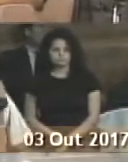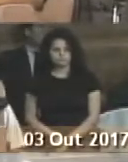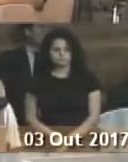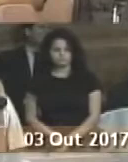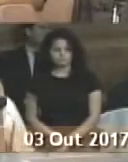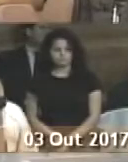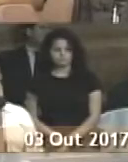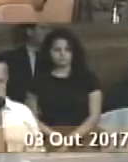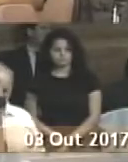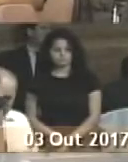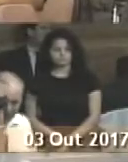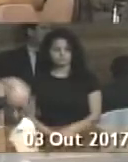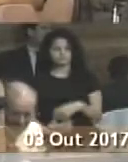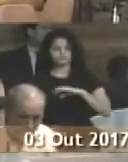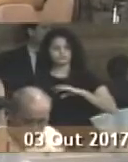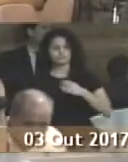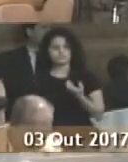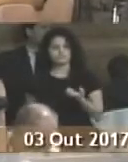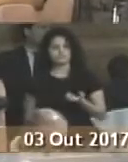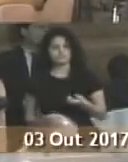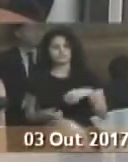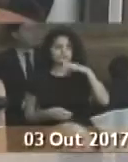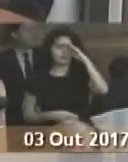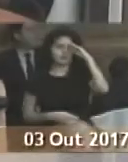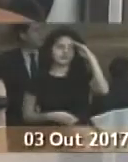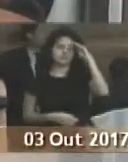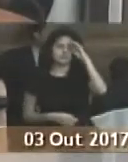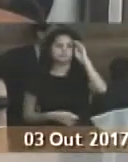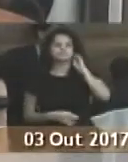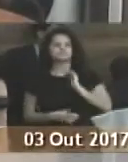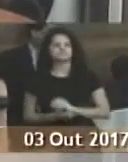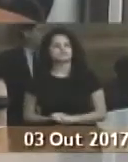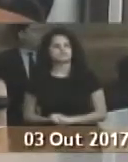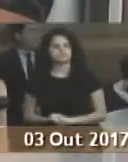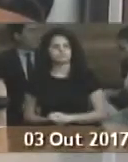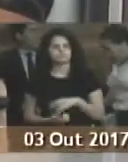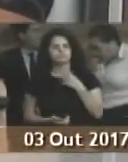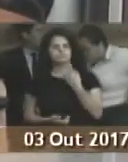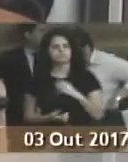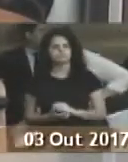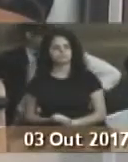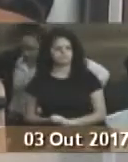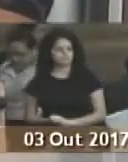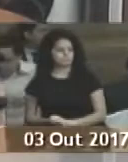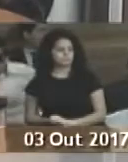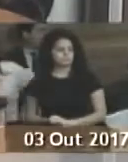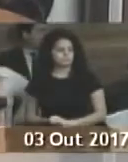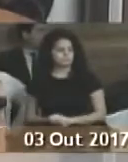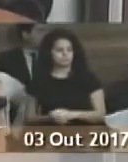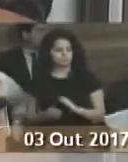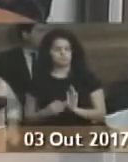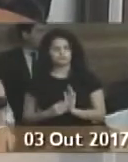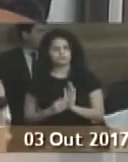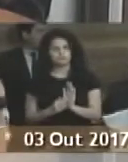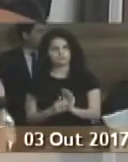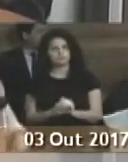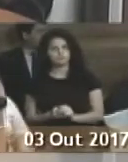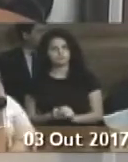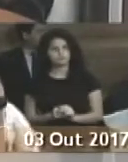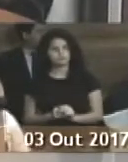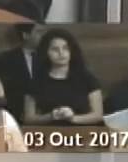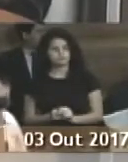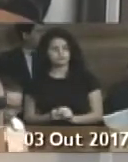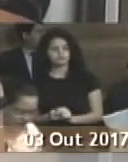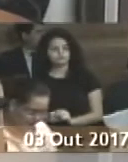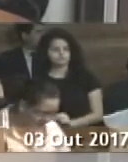Então, eu gostaria primeiramente de agradecer e dizer que é uma honra eu estar aqui representando a Larissa, que